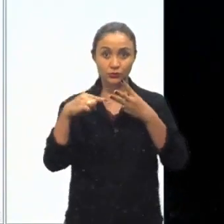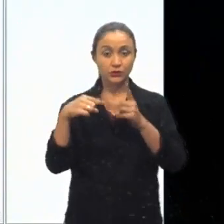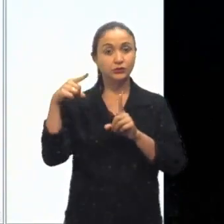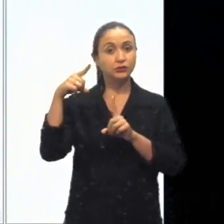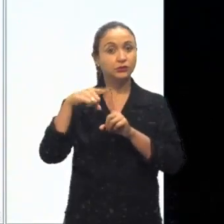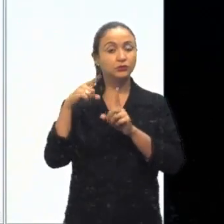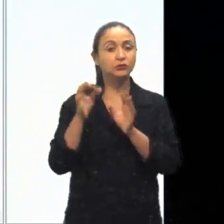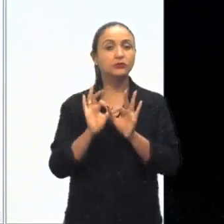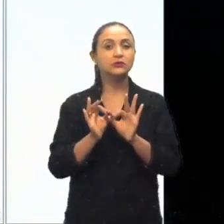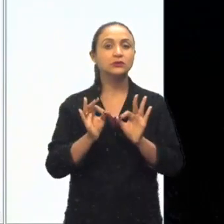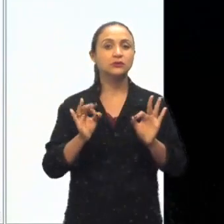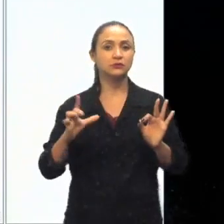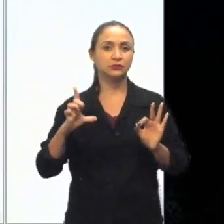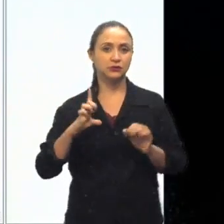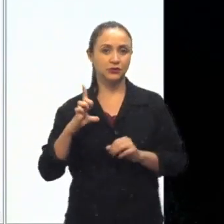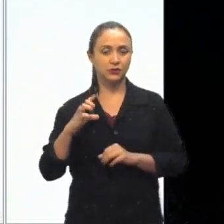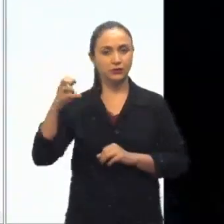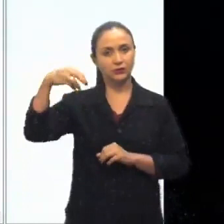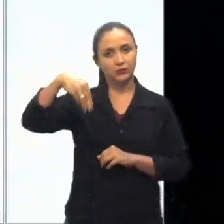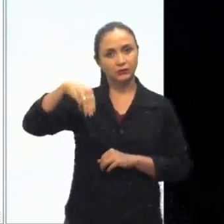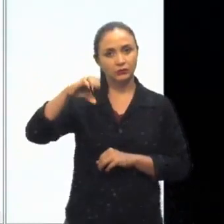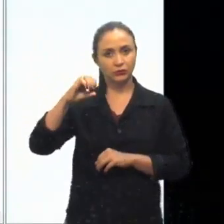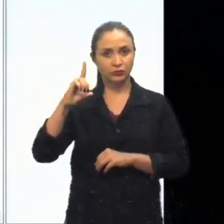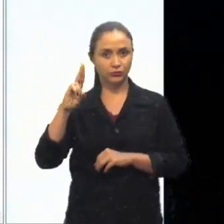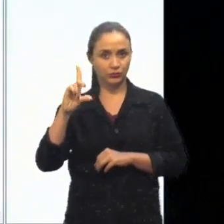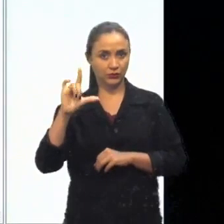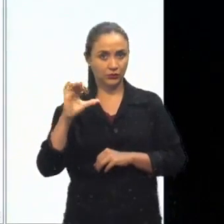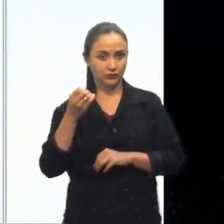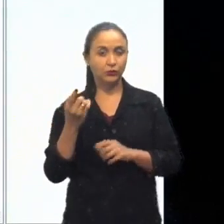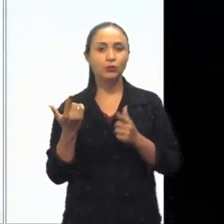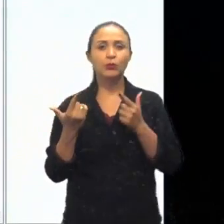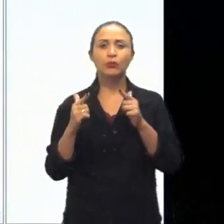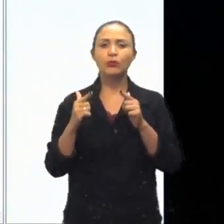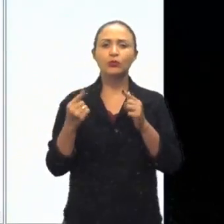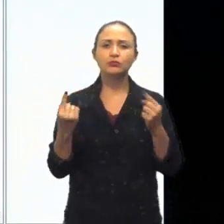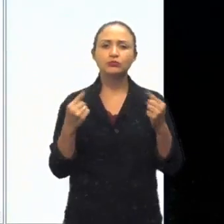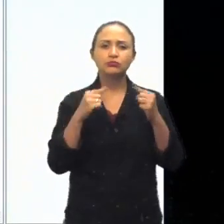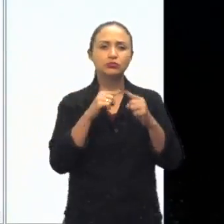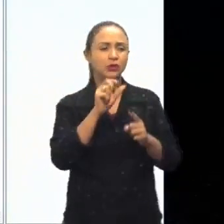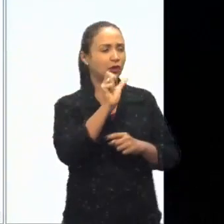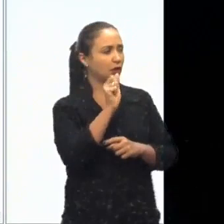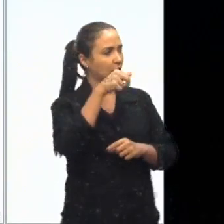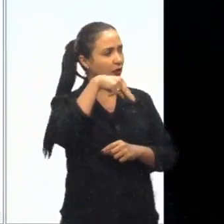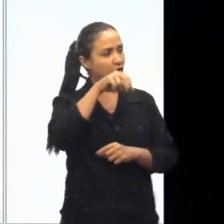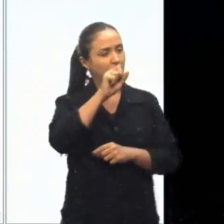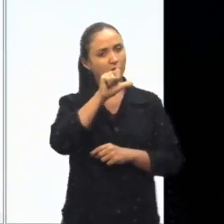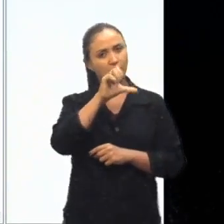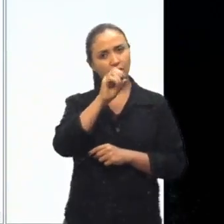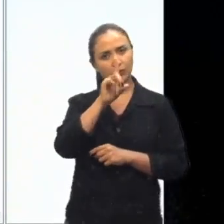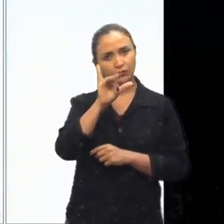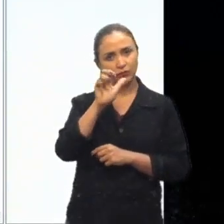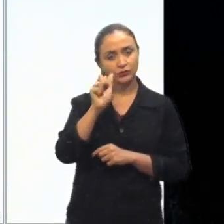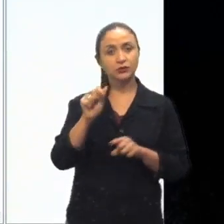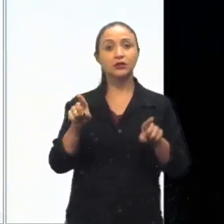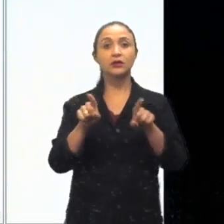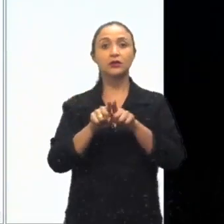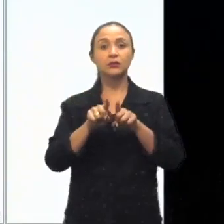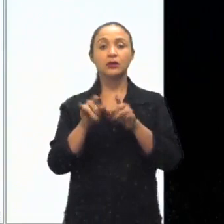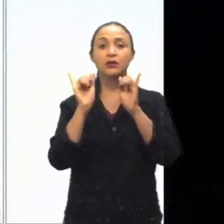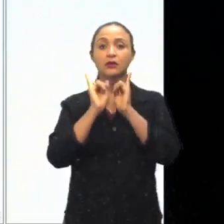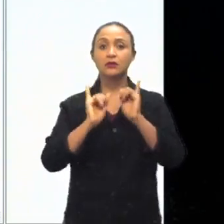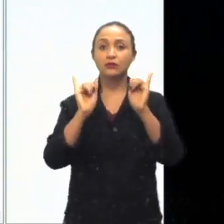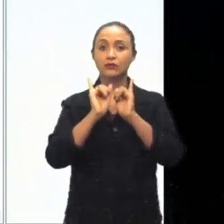básicos de modulações, onde a portadora é analógica e a sua